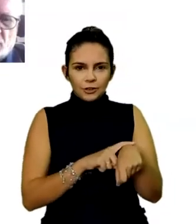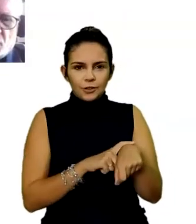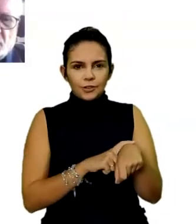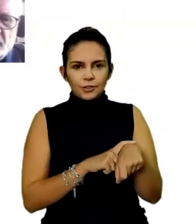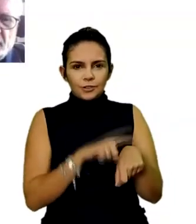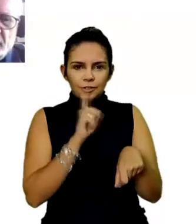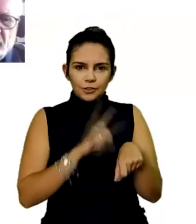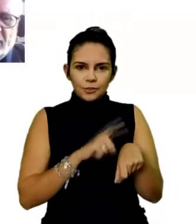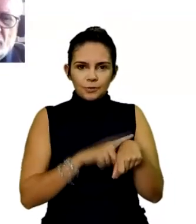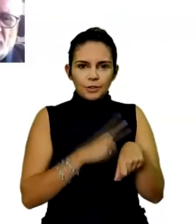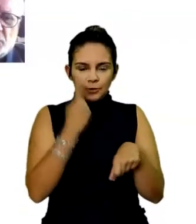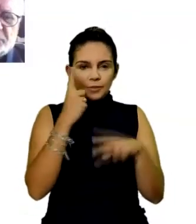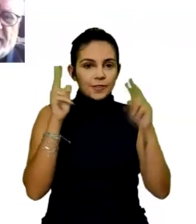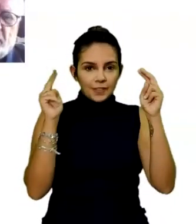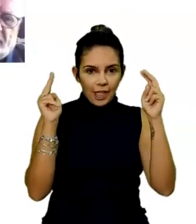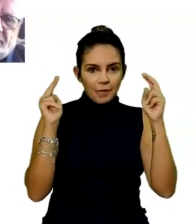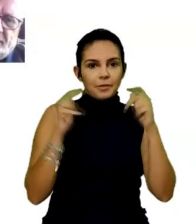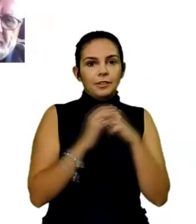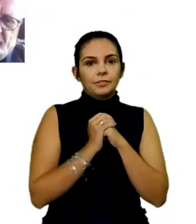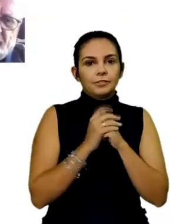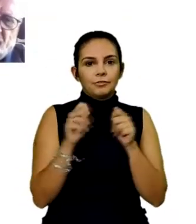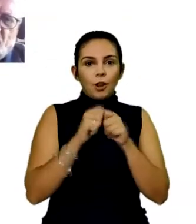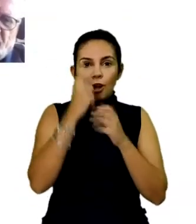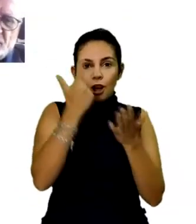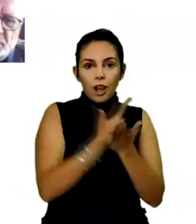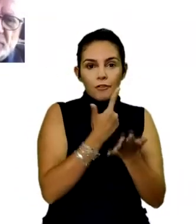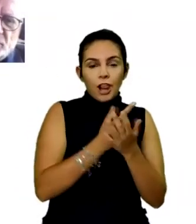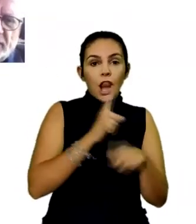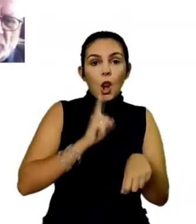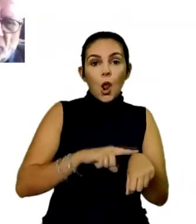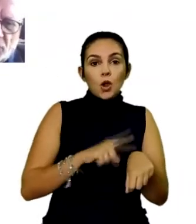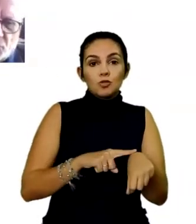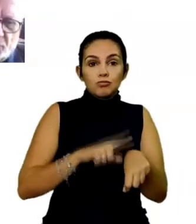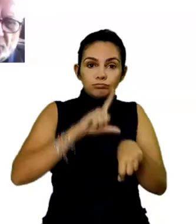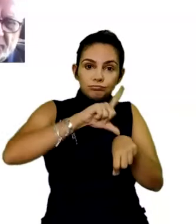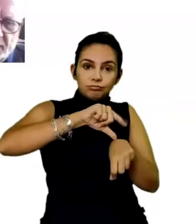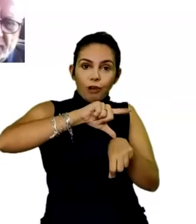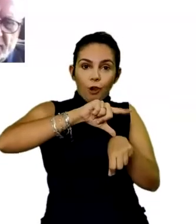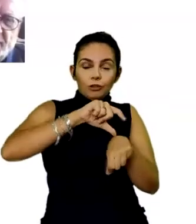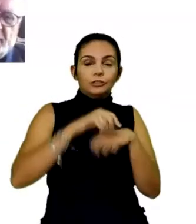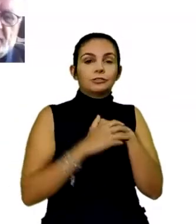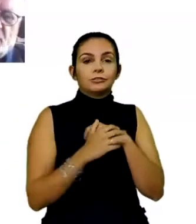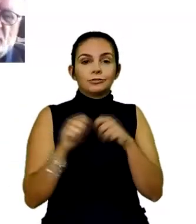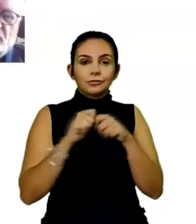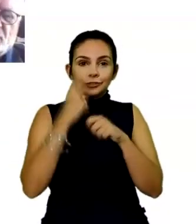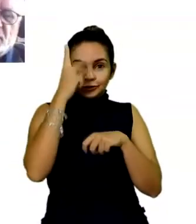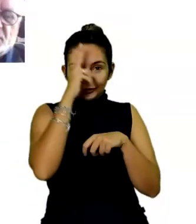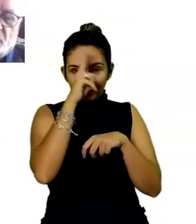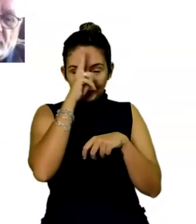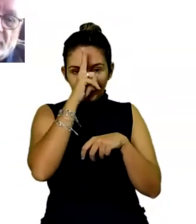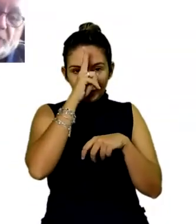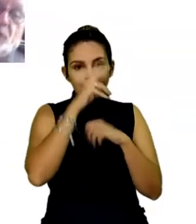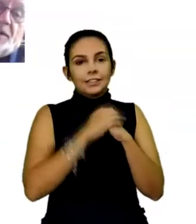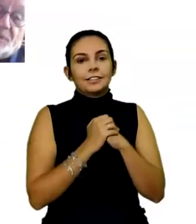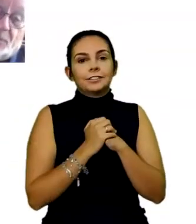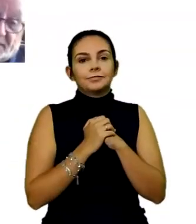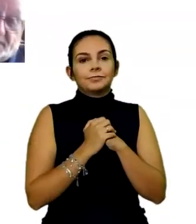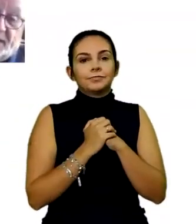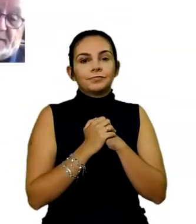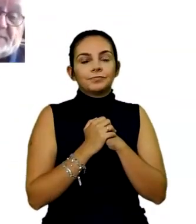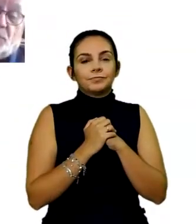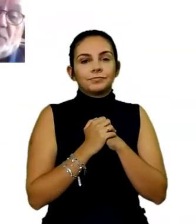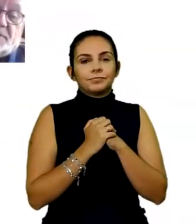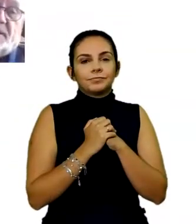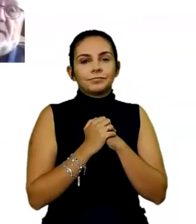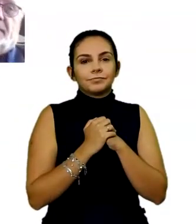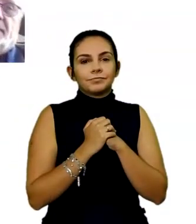o relógio é um tema. Vou fazer um livro do relógio. E então eu fiz uma história para a coleção